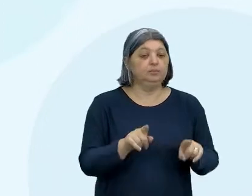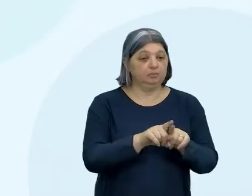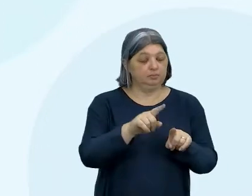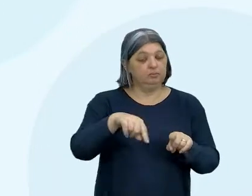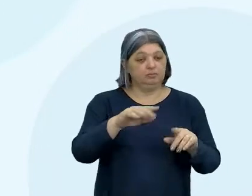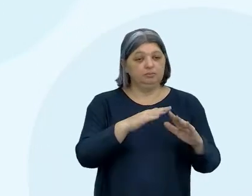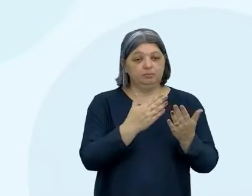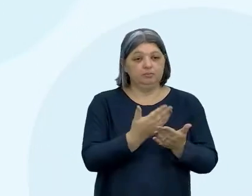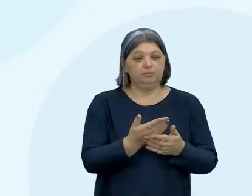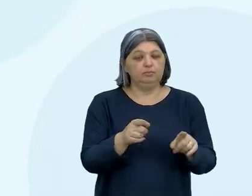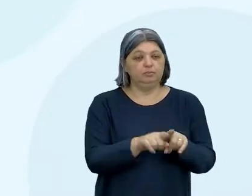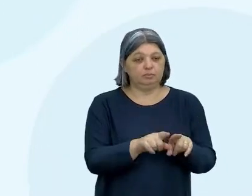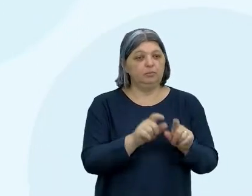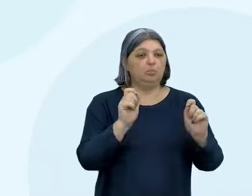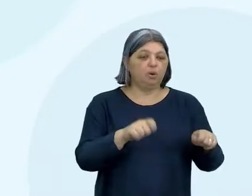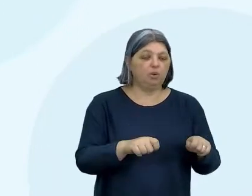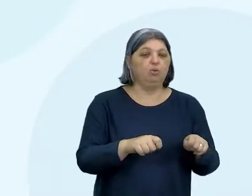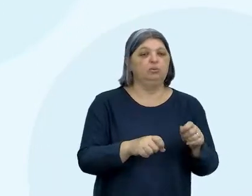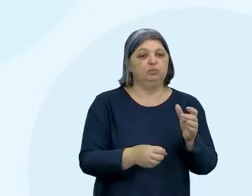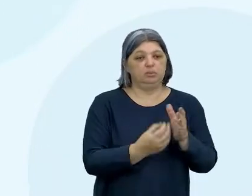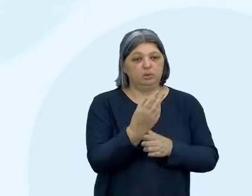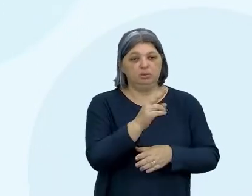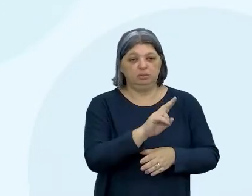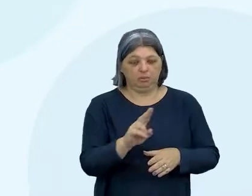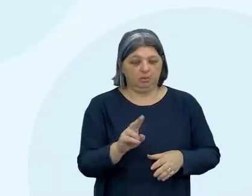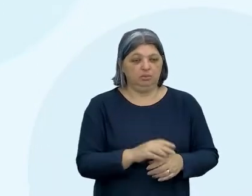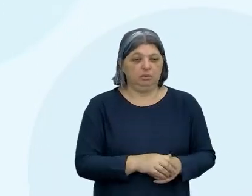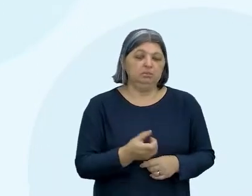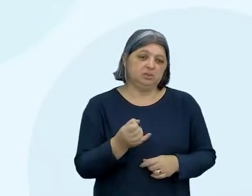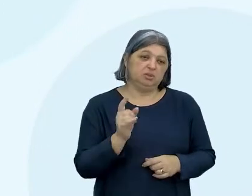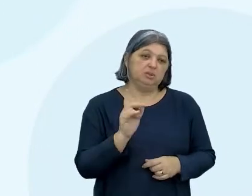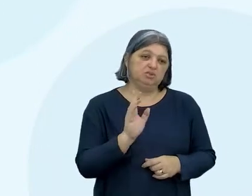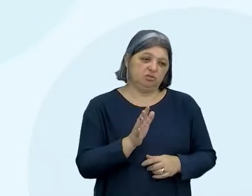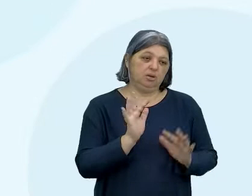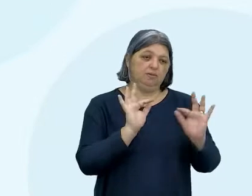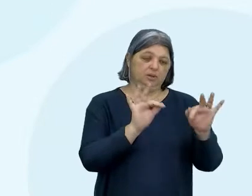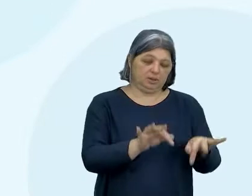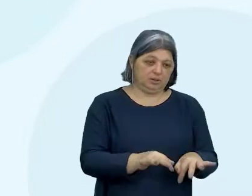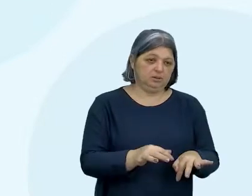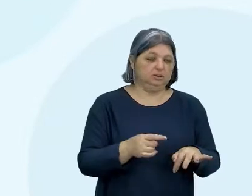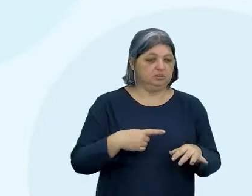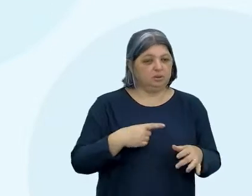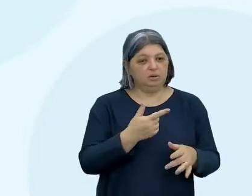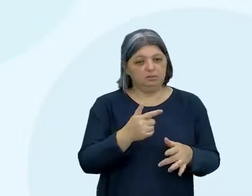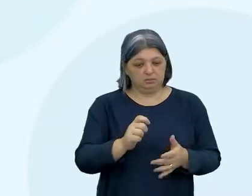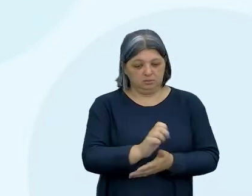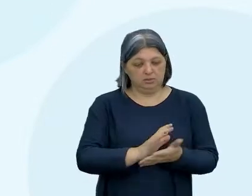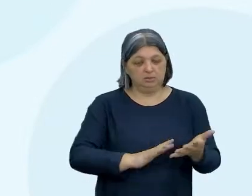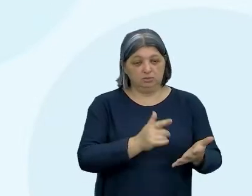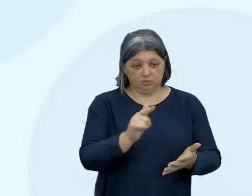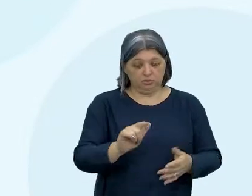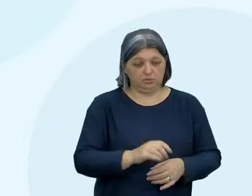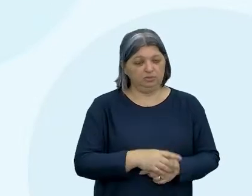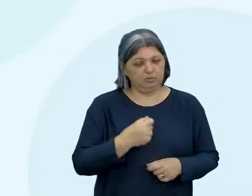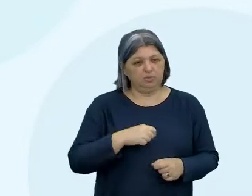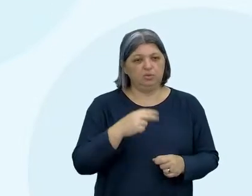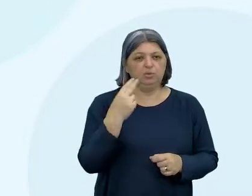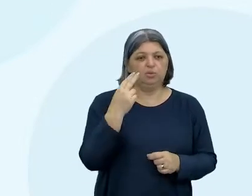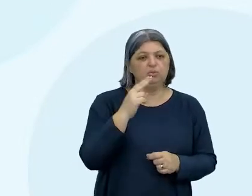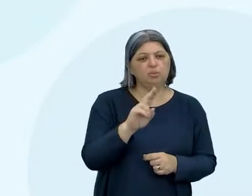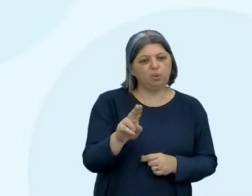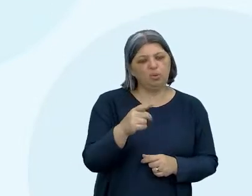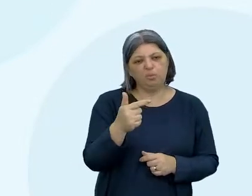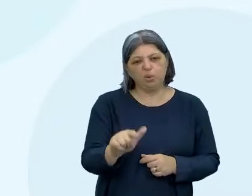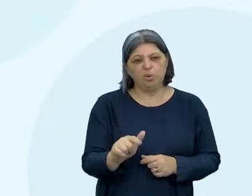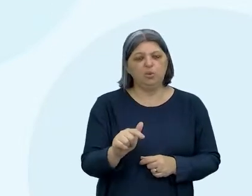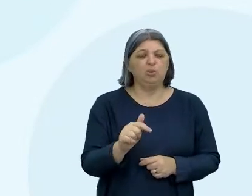vocês podem dar os nomes, como a gente já está terminando e vocês quiserem repetir aí alguma atividade, dá outro nome, pensa num